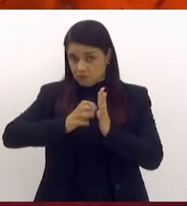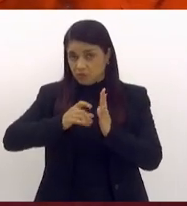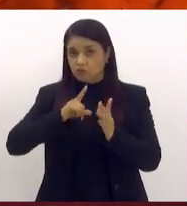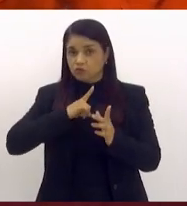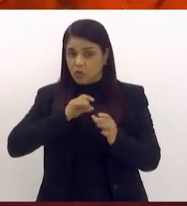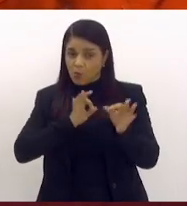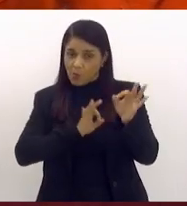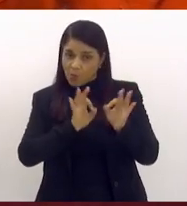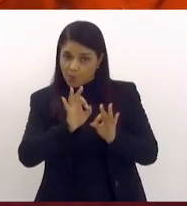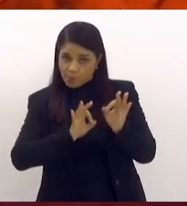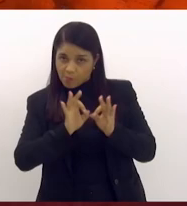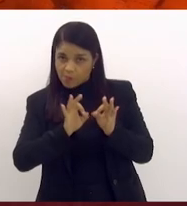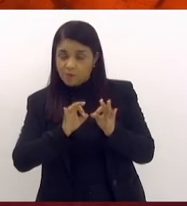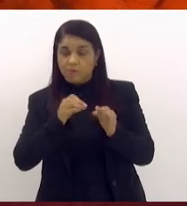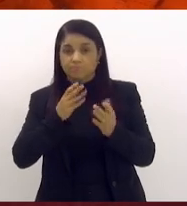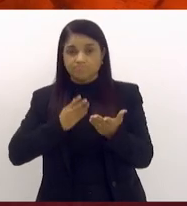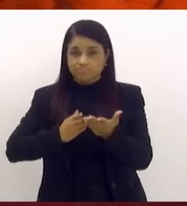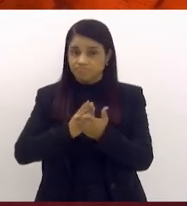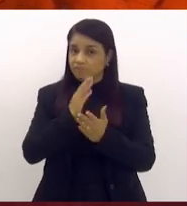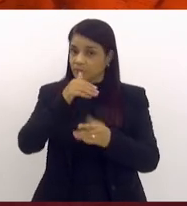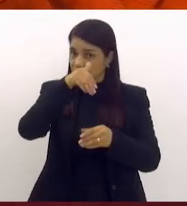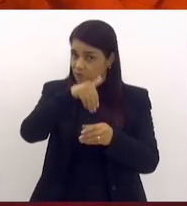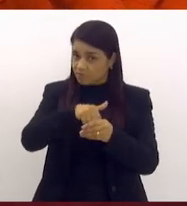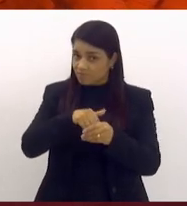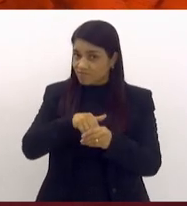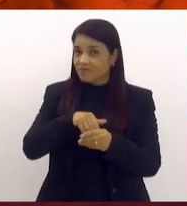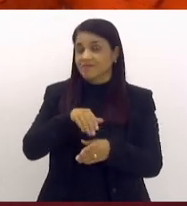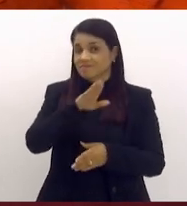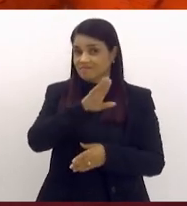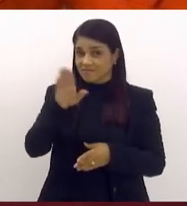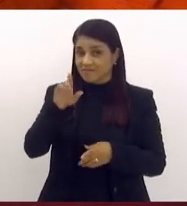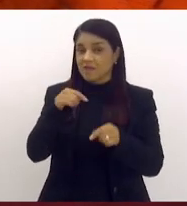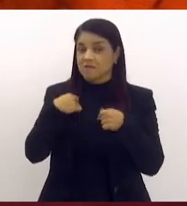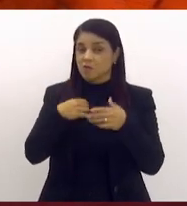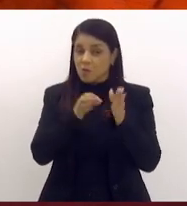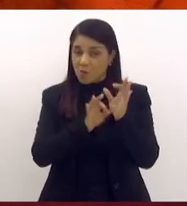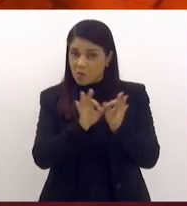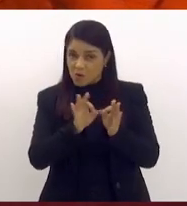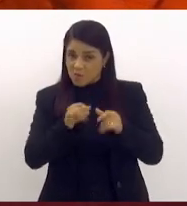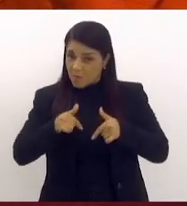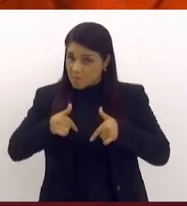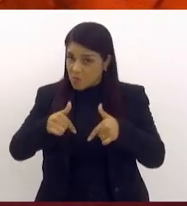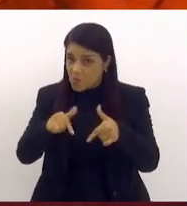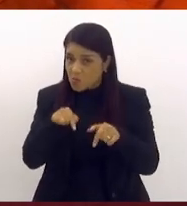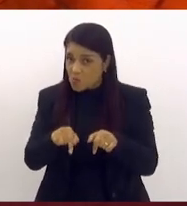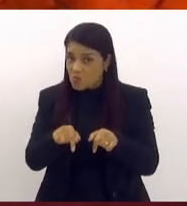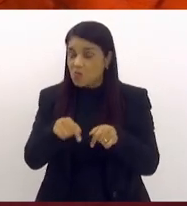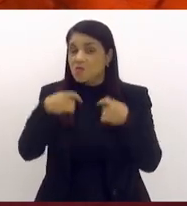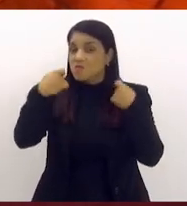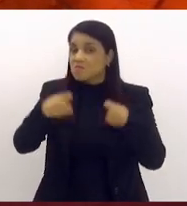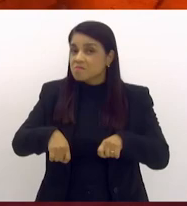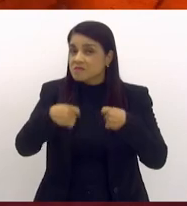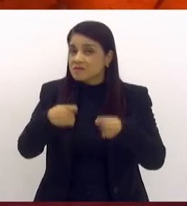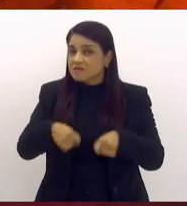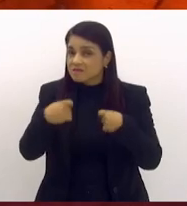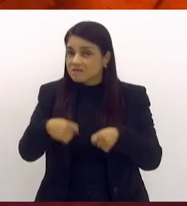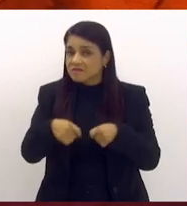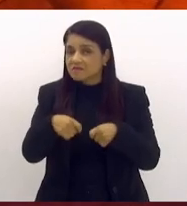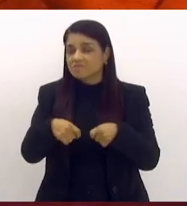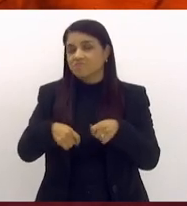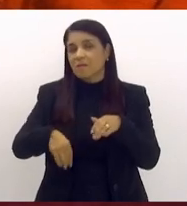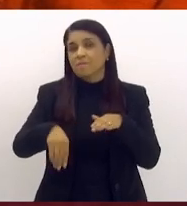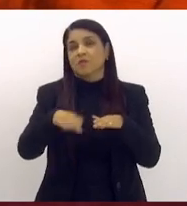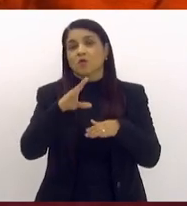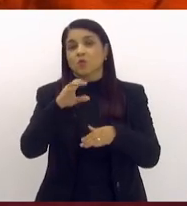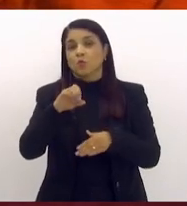dissemos aprovado pelas urnas Mas para que esse programa ele seja colocado em prática é necessário que não somente a